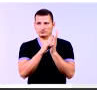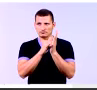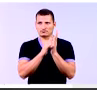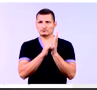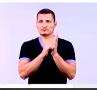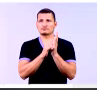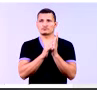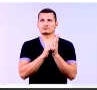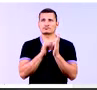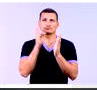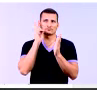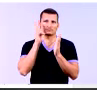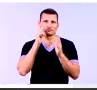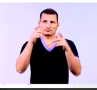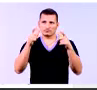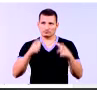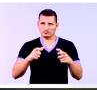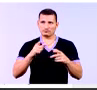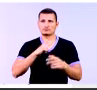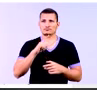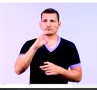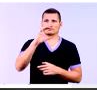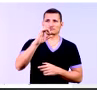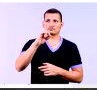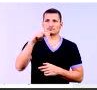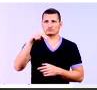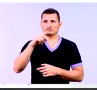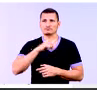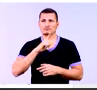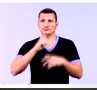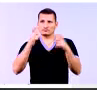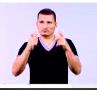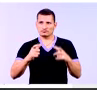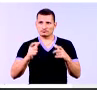Lembre da instalação local, tem o CDN e tem a instalação local.